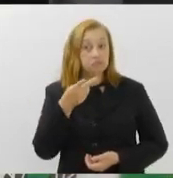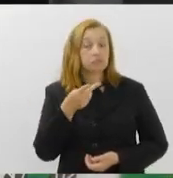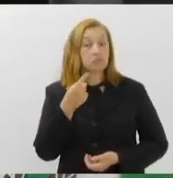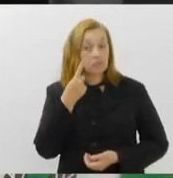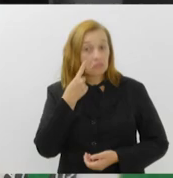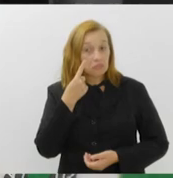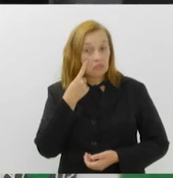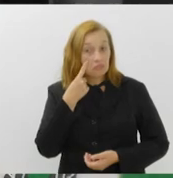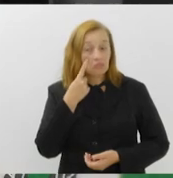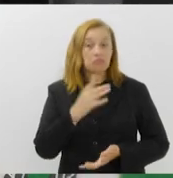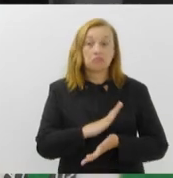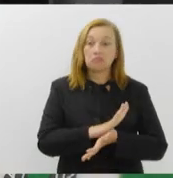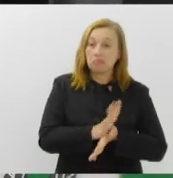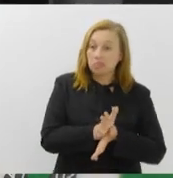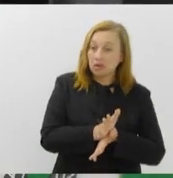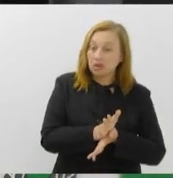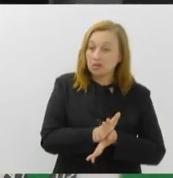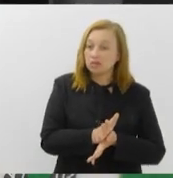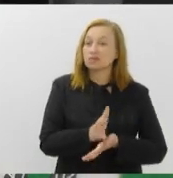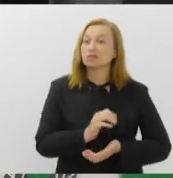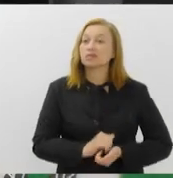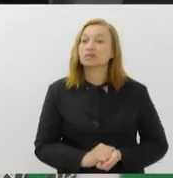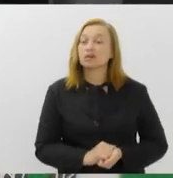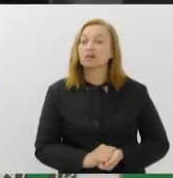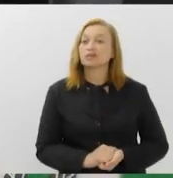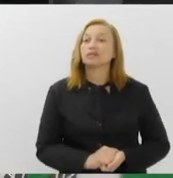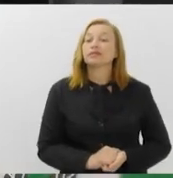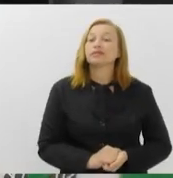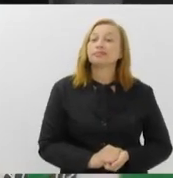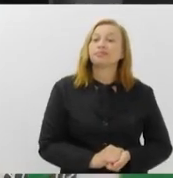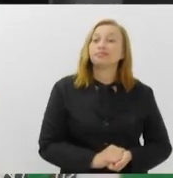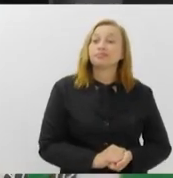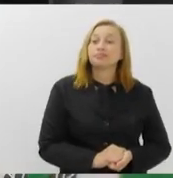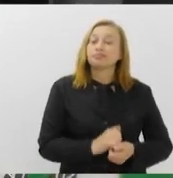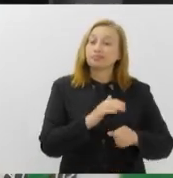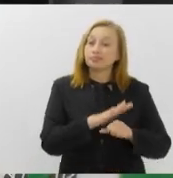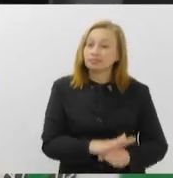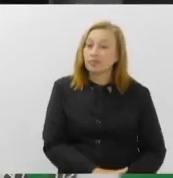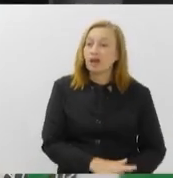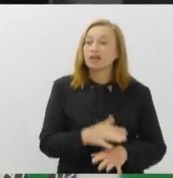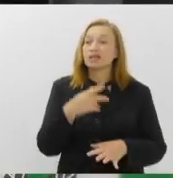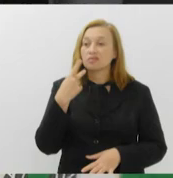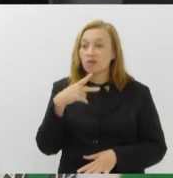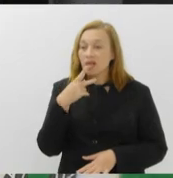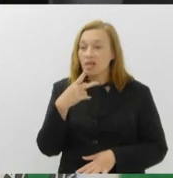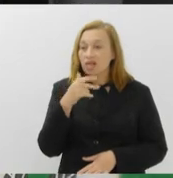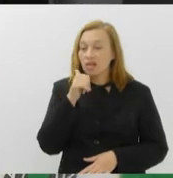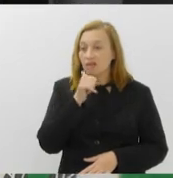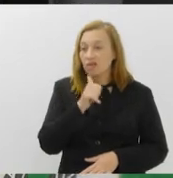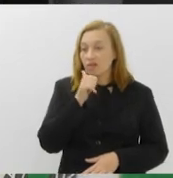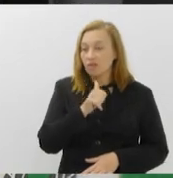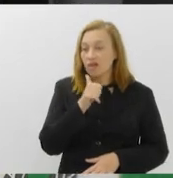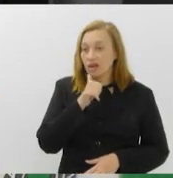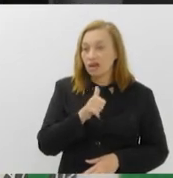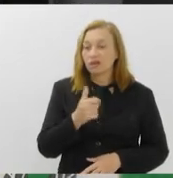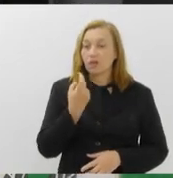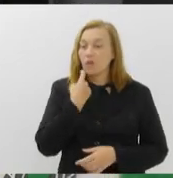de discriminação, de tentativa de inviabilizar essas mulheres marisqueiras, pescadoras, que estão